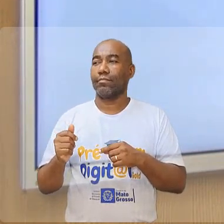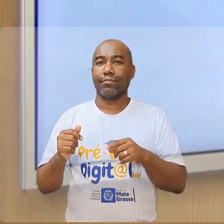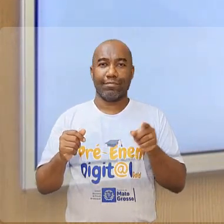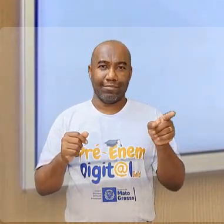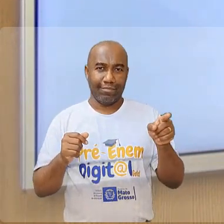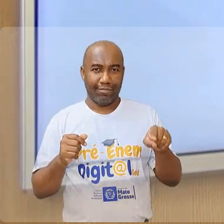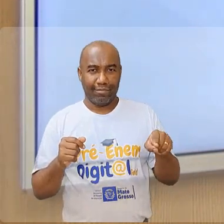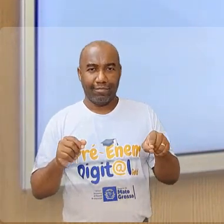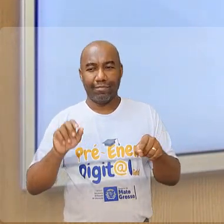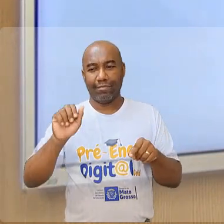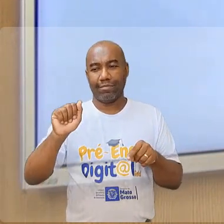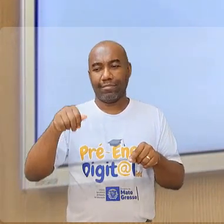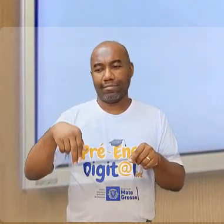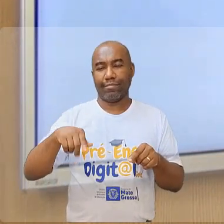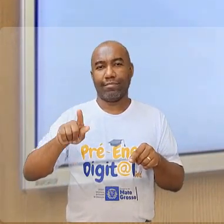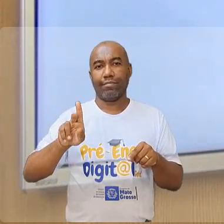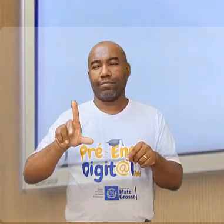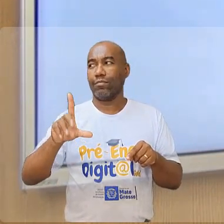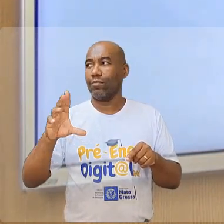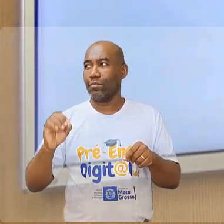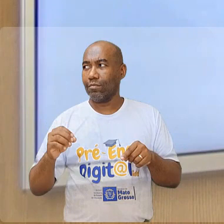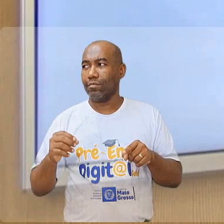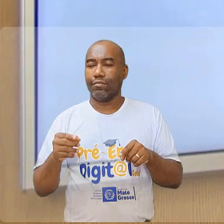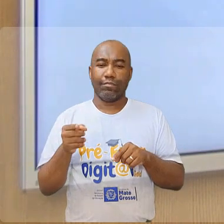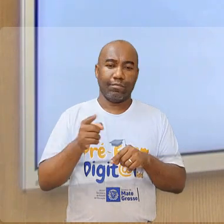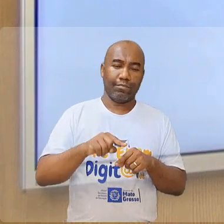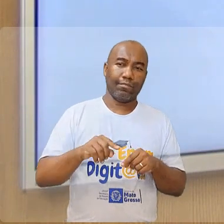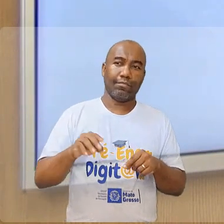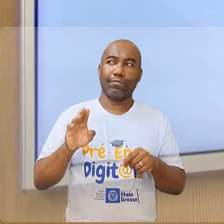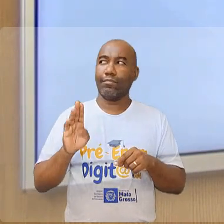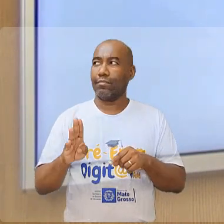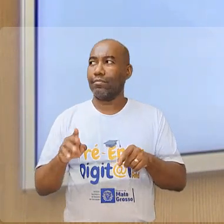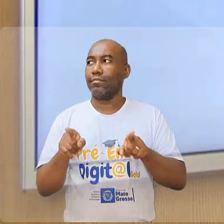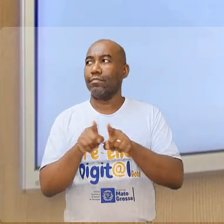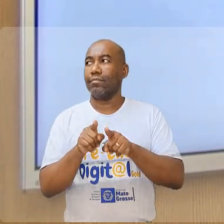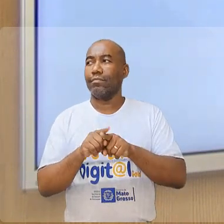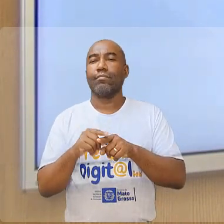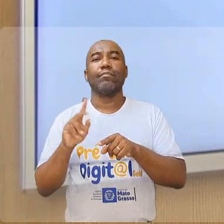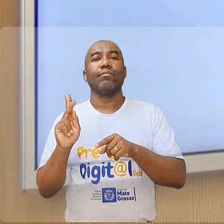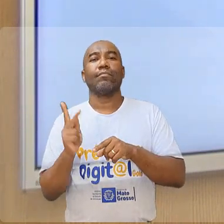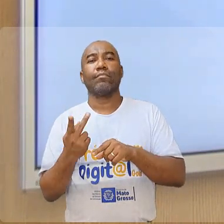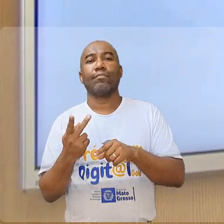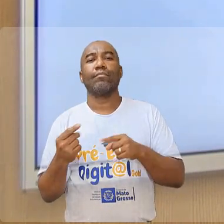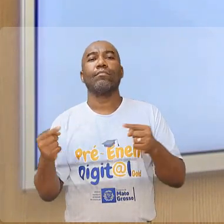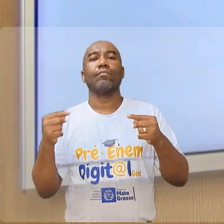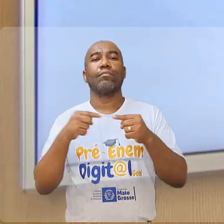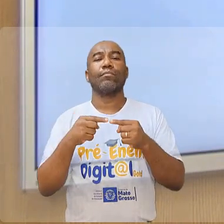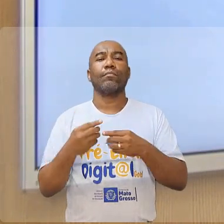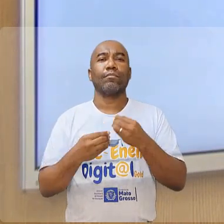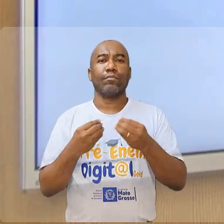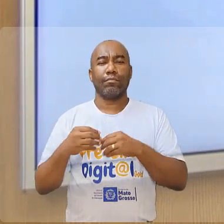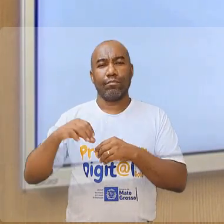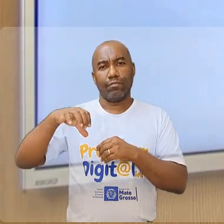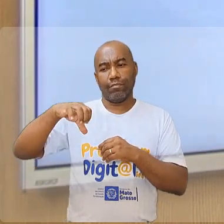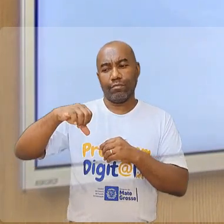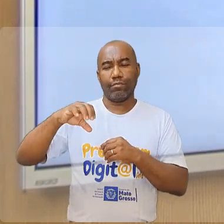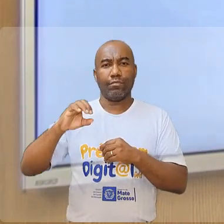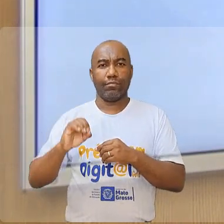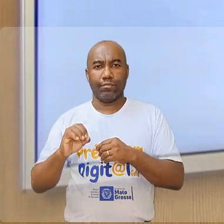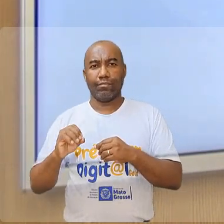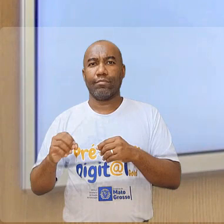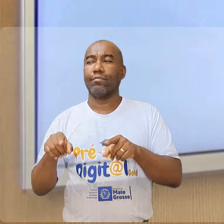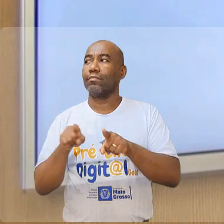eu tenho ali que o ônibus você é vermelho viu eu tenho que o ângulo H certo ele é um ângulo de 90